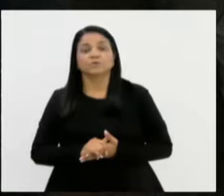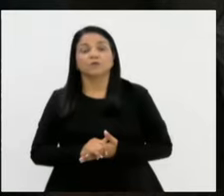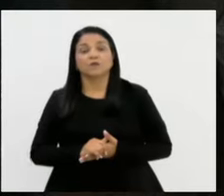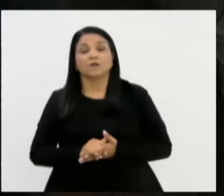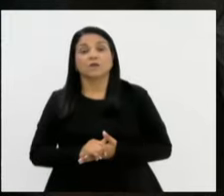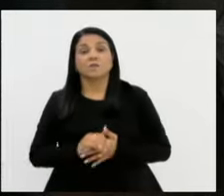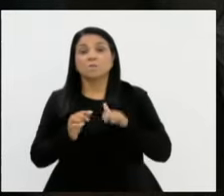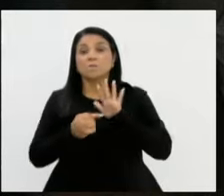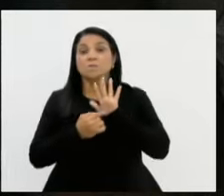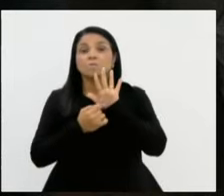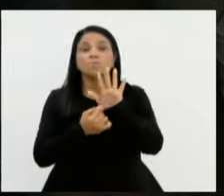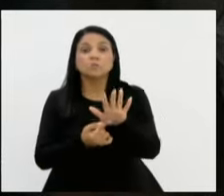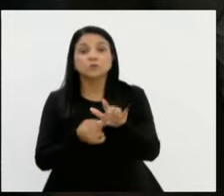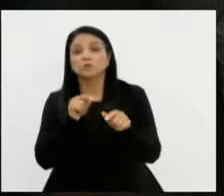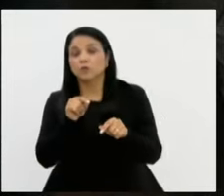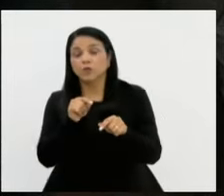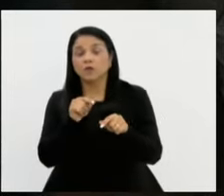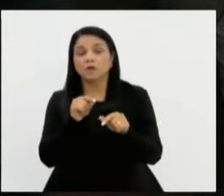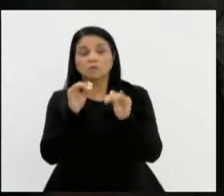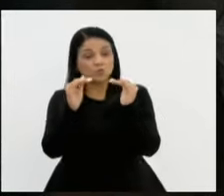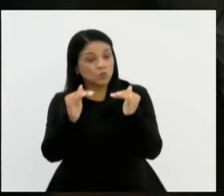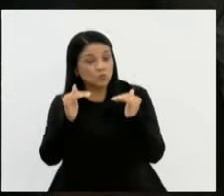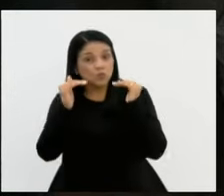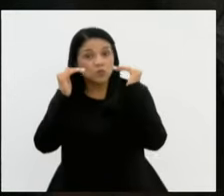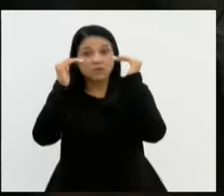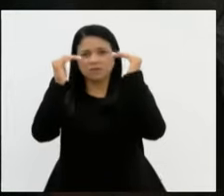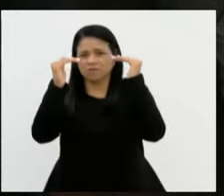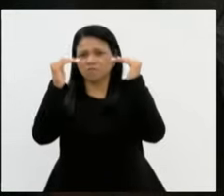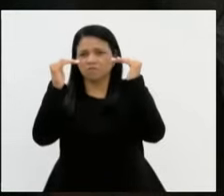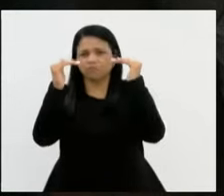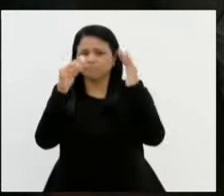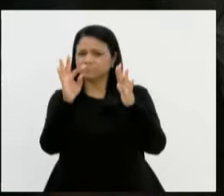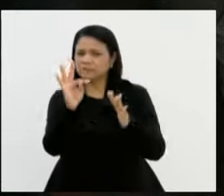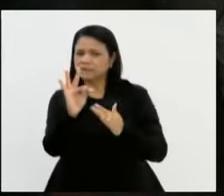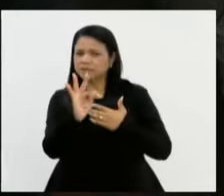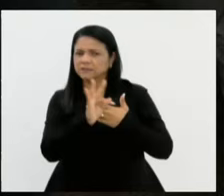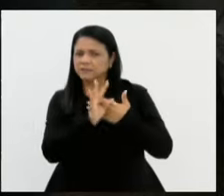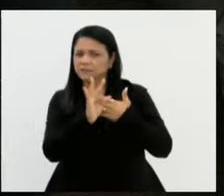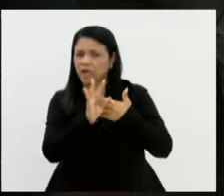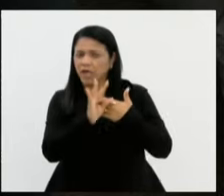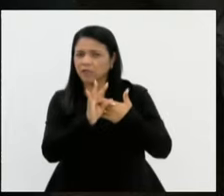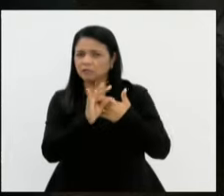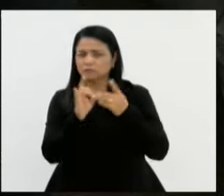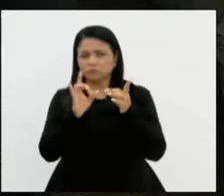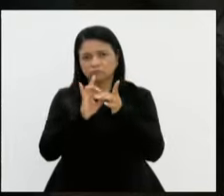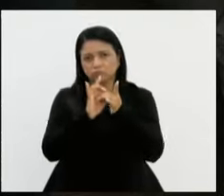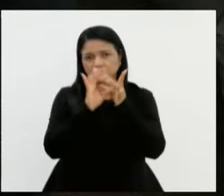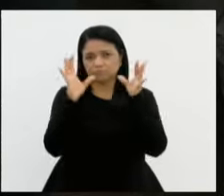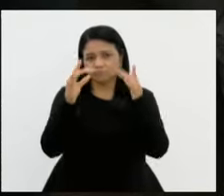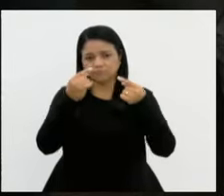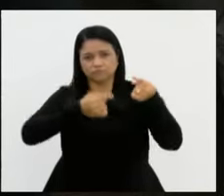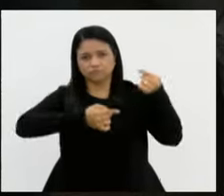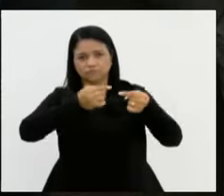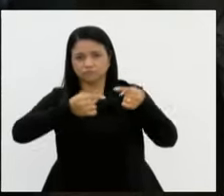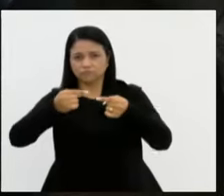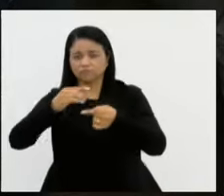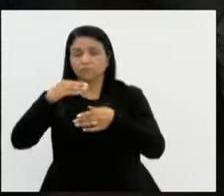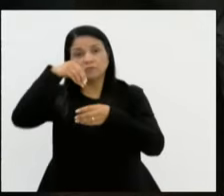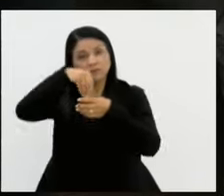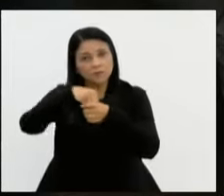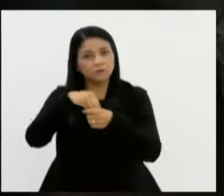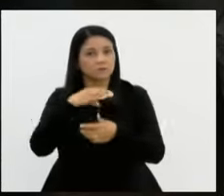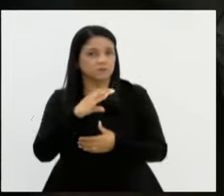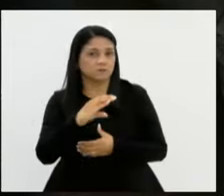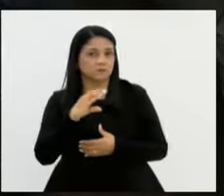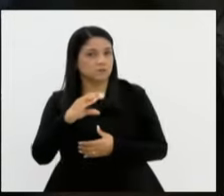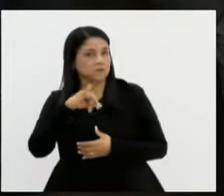referendando o nível elevado, técnico e democrático das discussões na CCJ. E